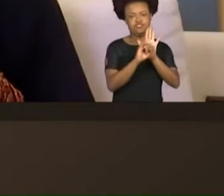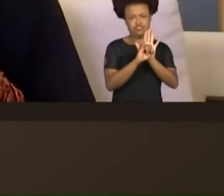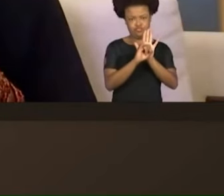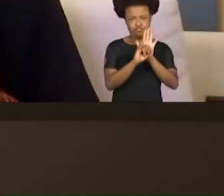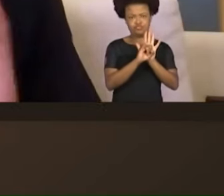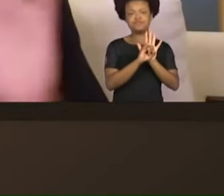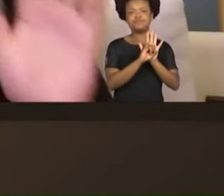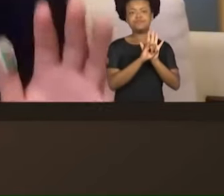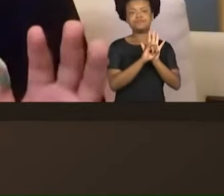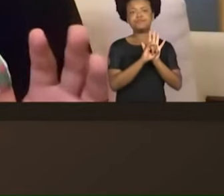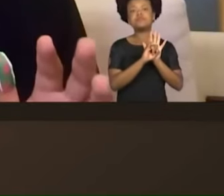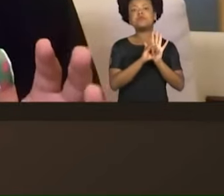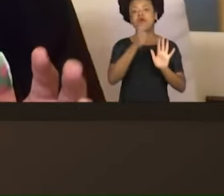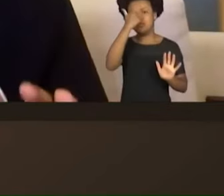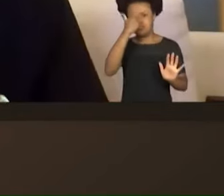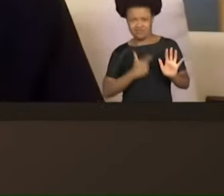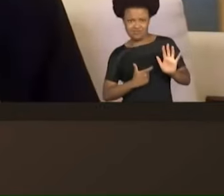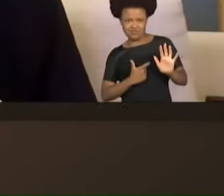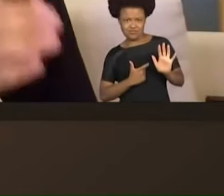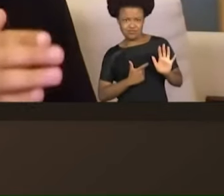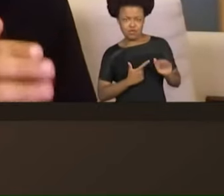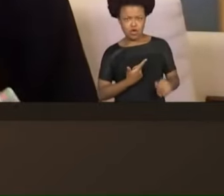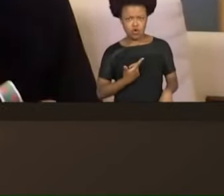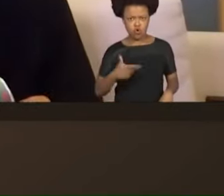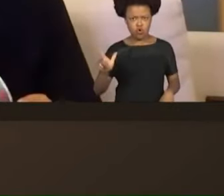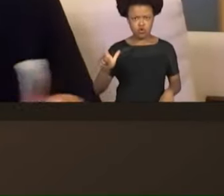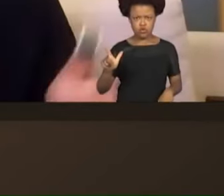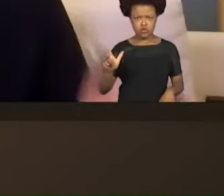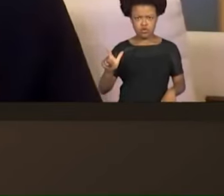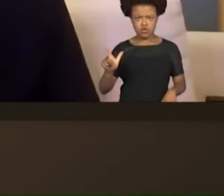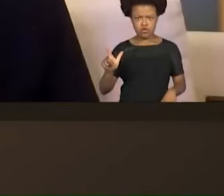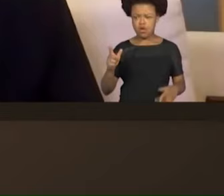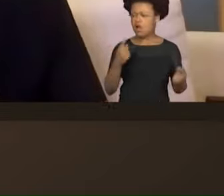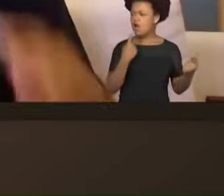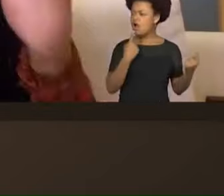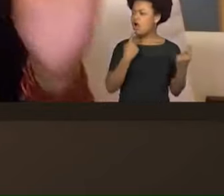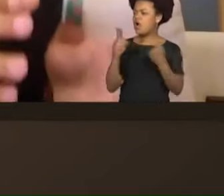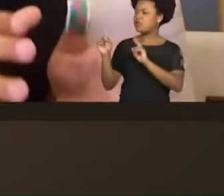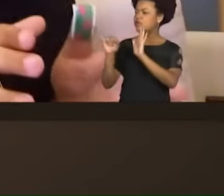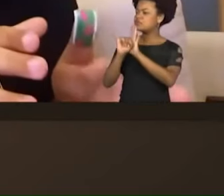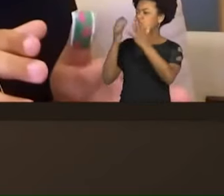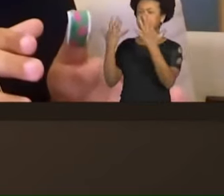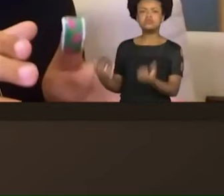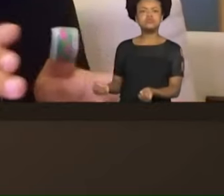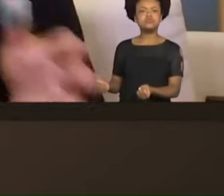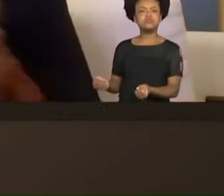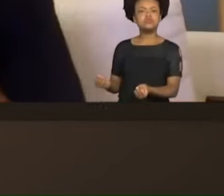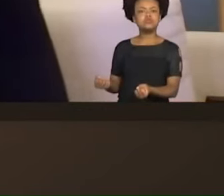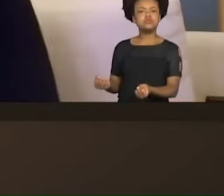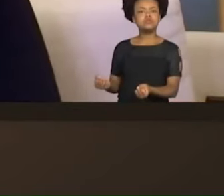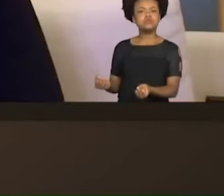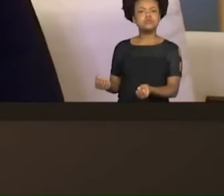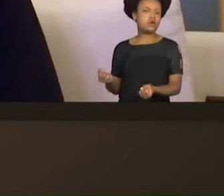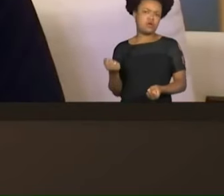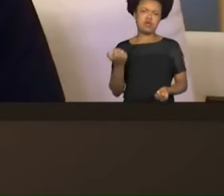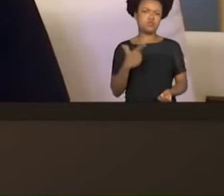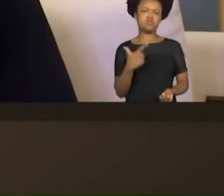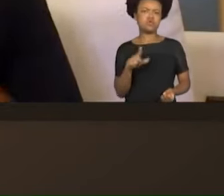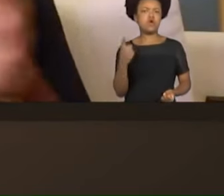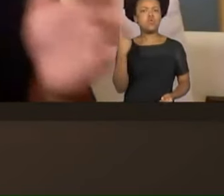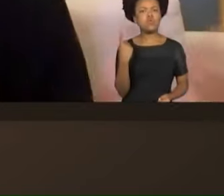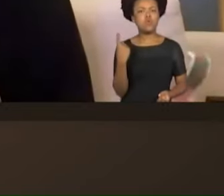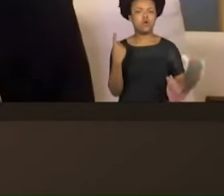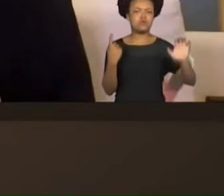mesmo erro, que é desconsiderar as nuances de tudo e a complexidade de tudo. Não existe uma esquerda, não existe uma